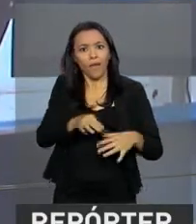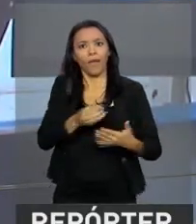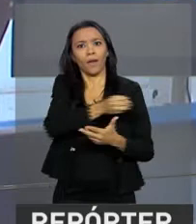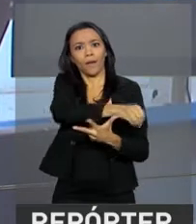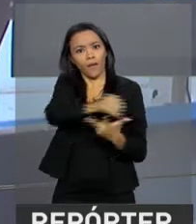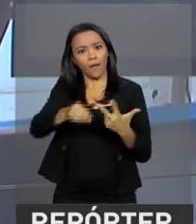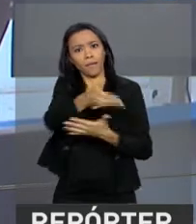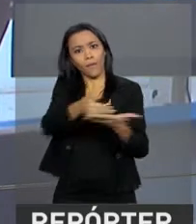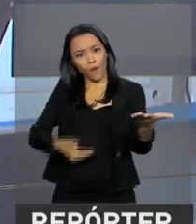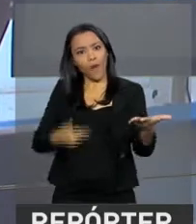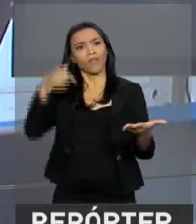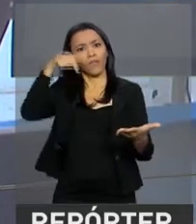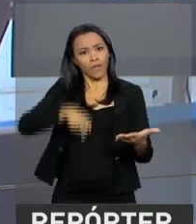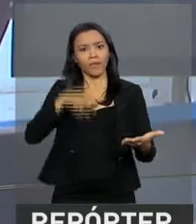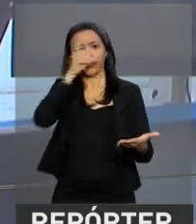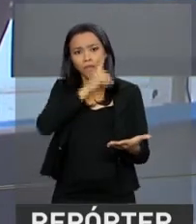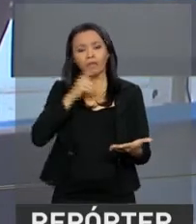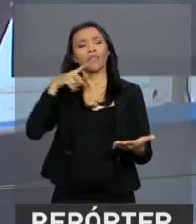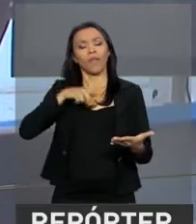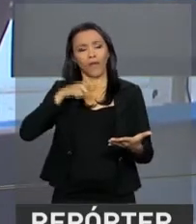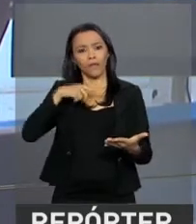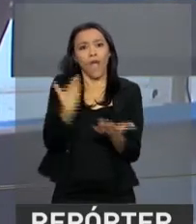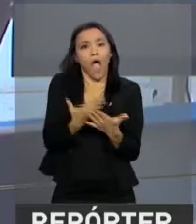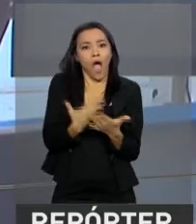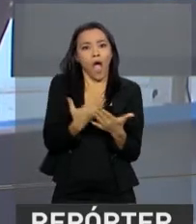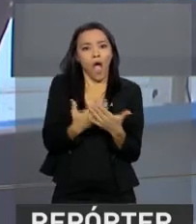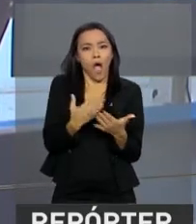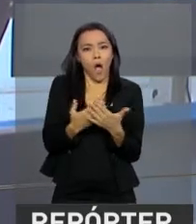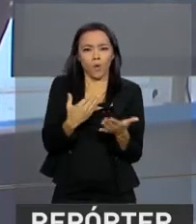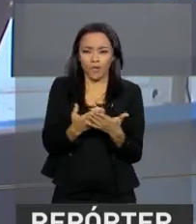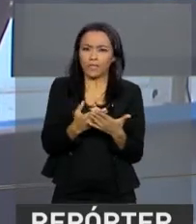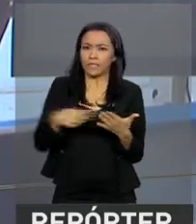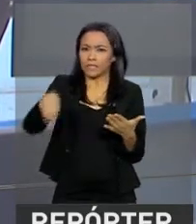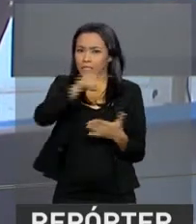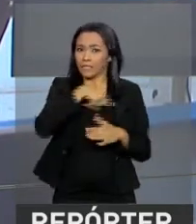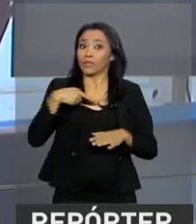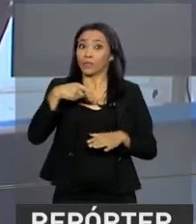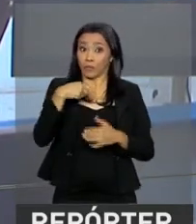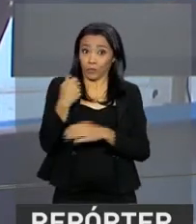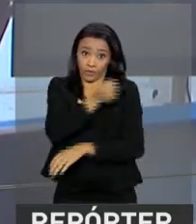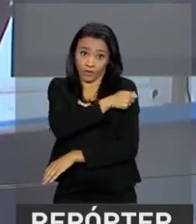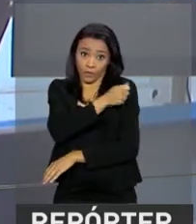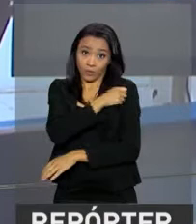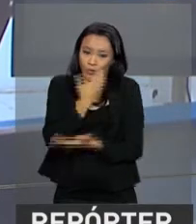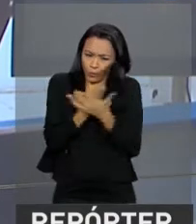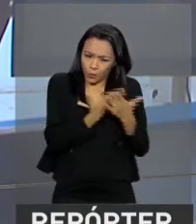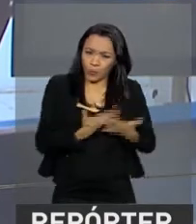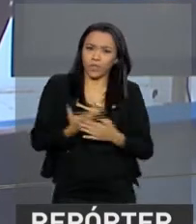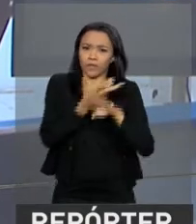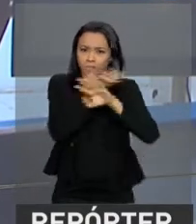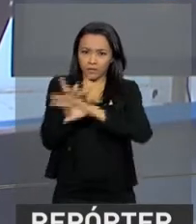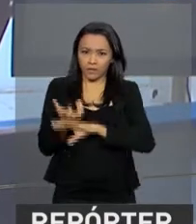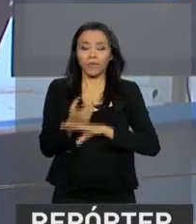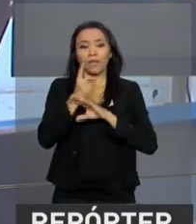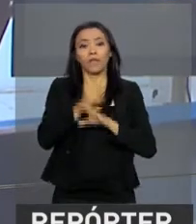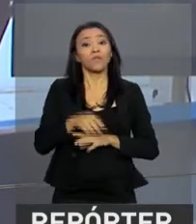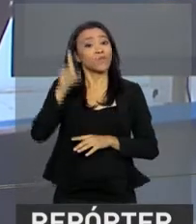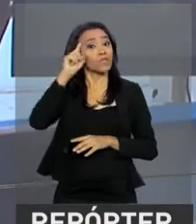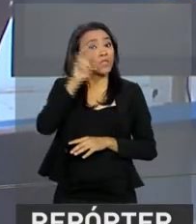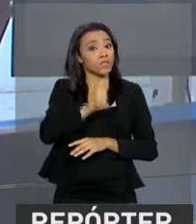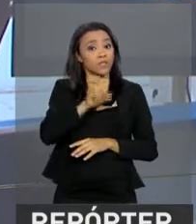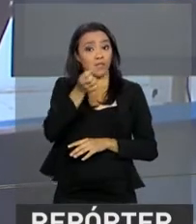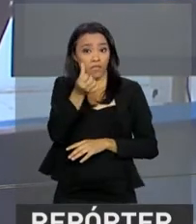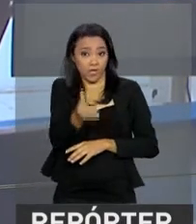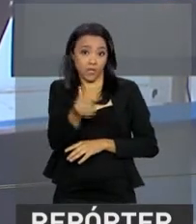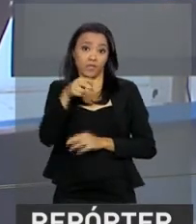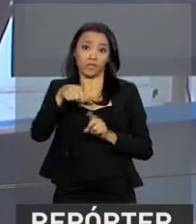de semana, teve aulão aqui em Brasília e estudantes revisaram as matérias. As provas do exame serão aplicadas nos dias 5 e 6